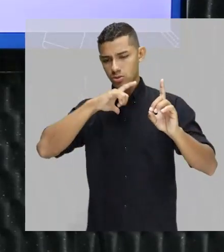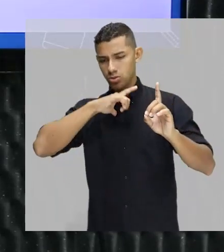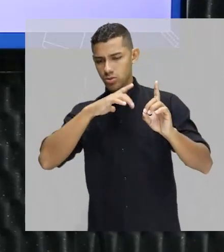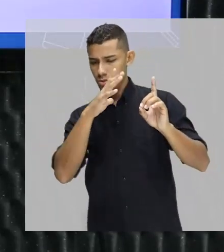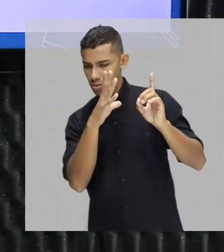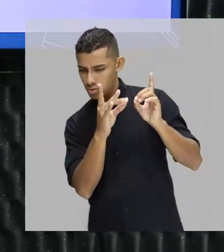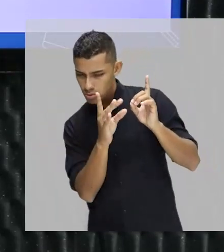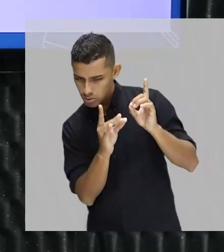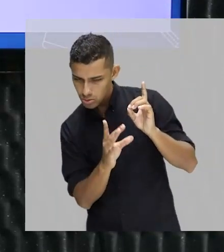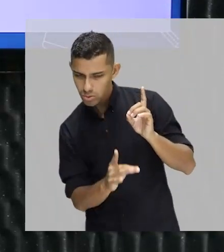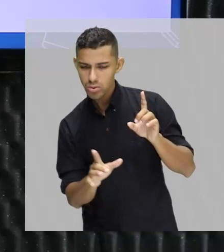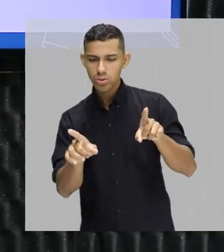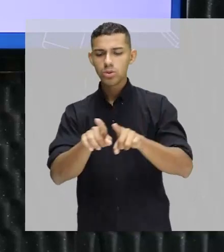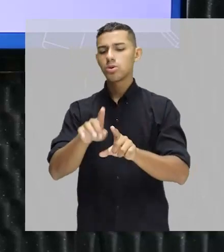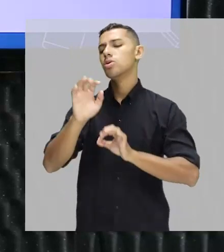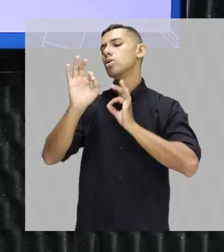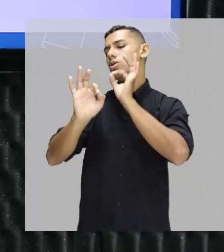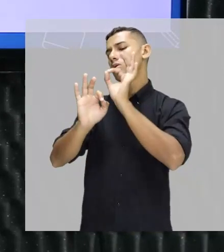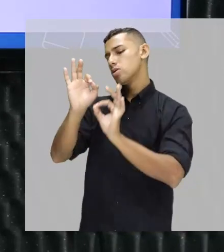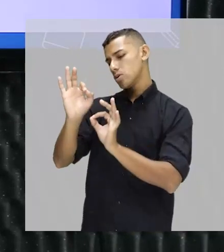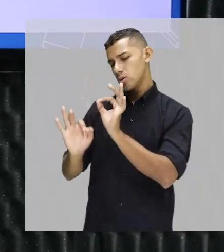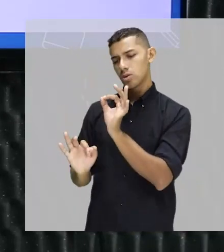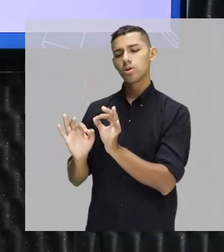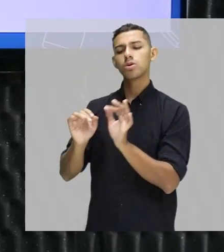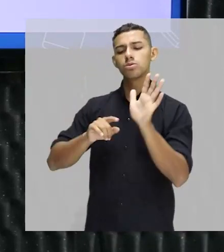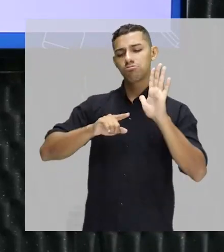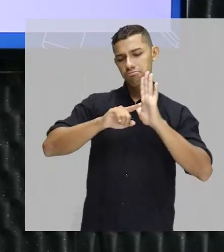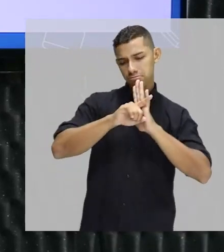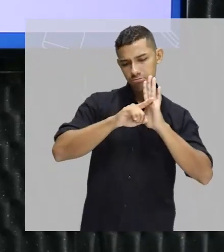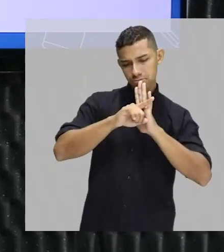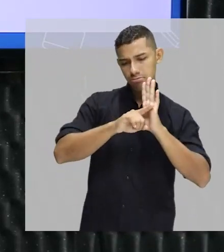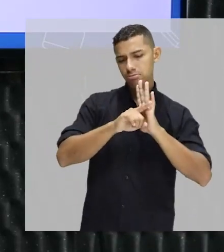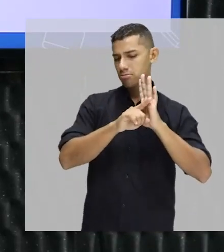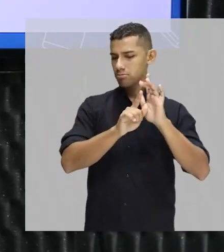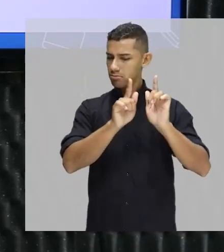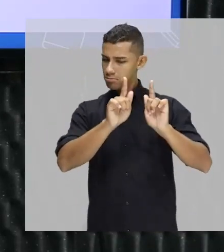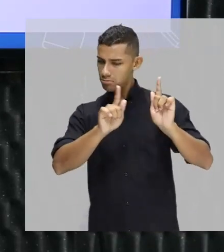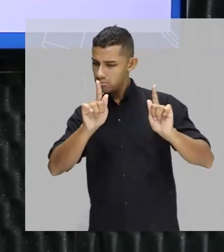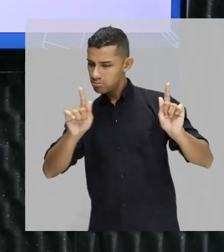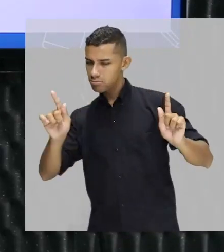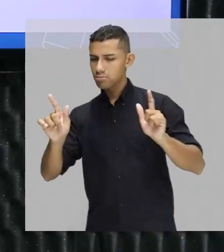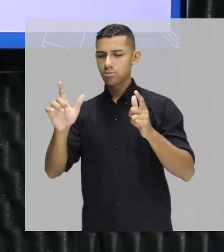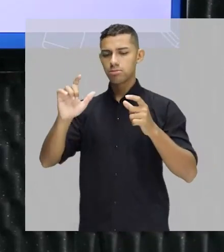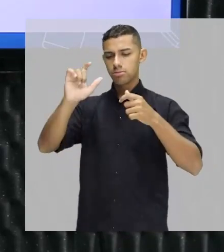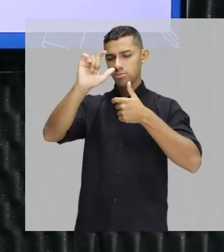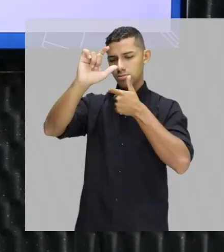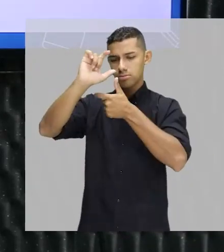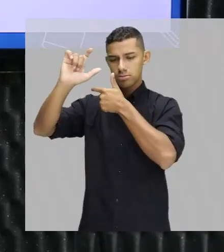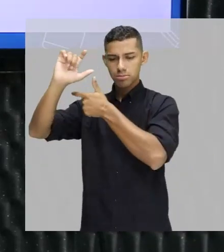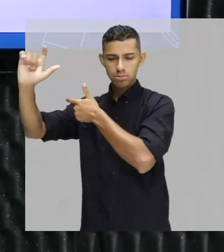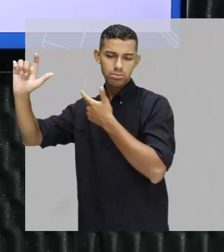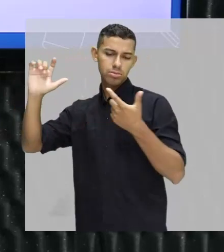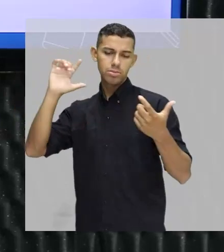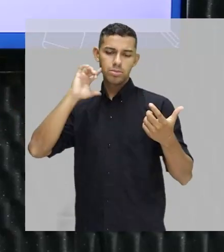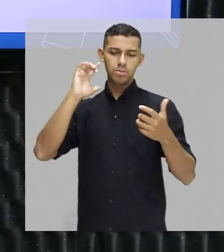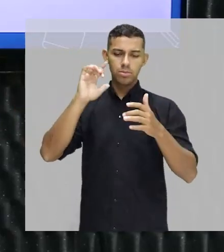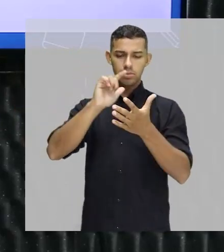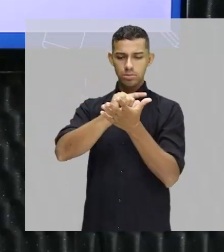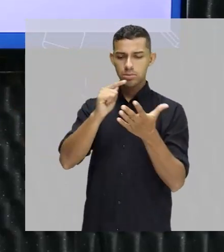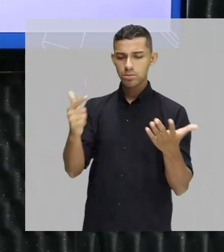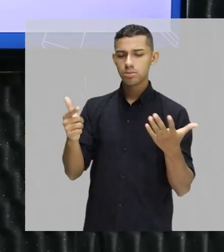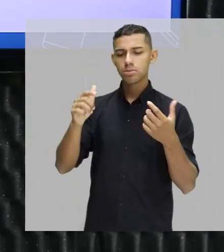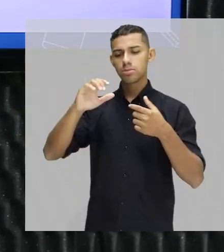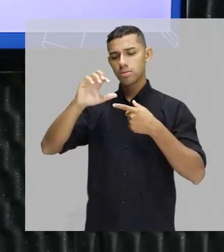algum aspecto que está sendo bastante relevante na sociedade, tá? Então, charge, editorial, carta de